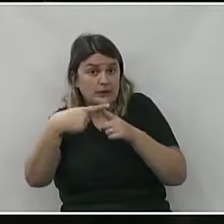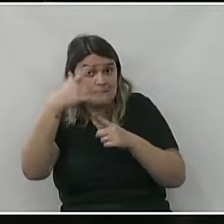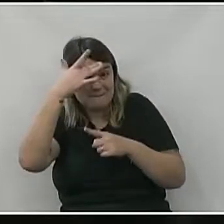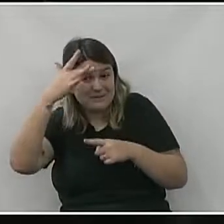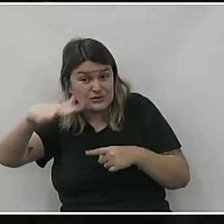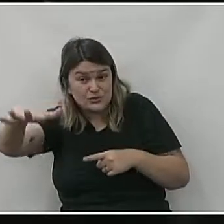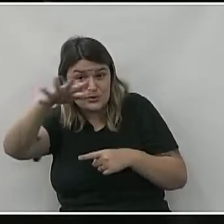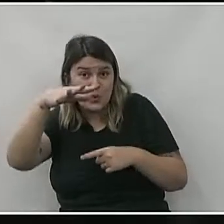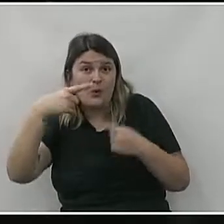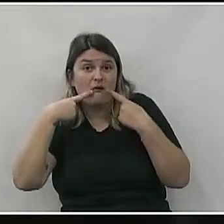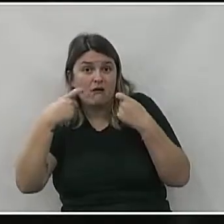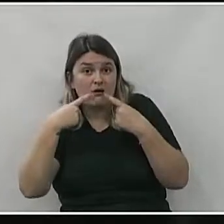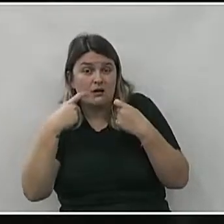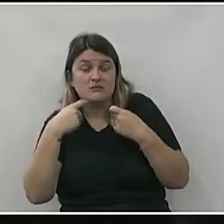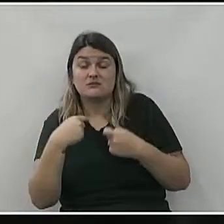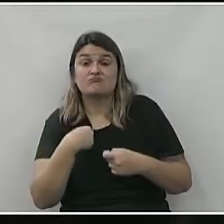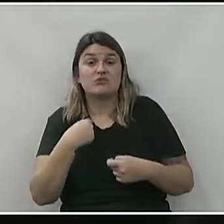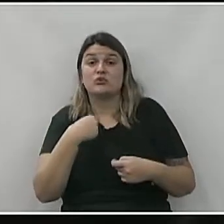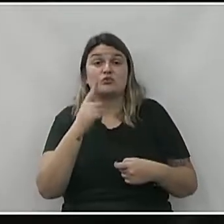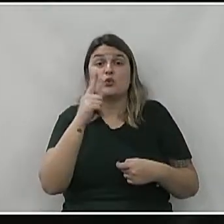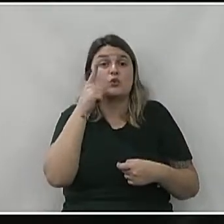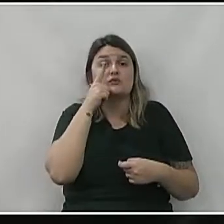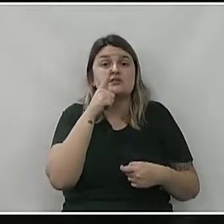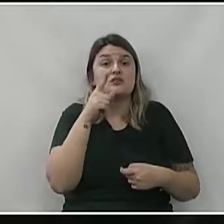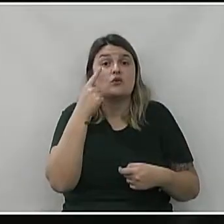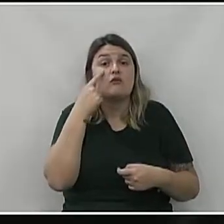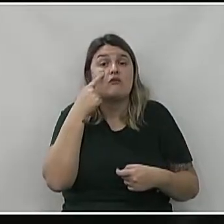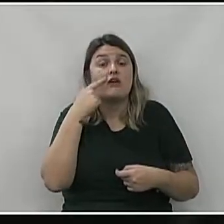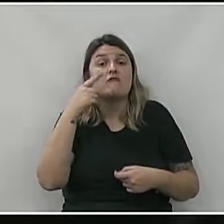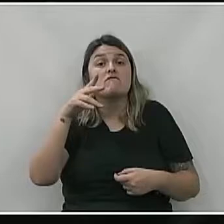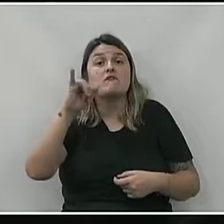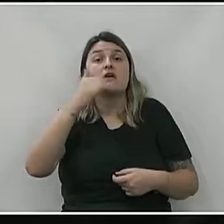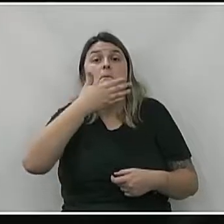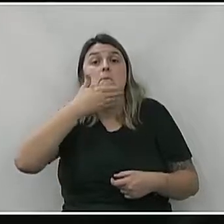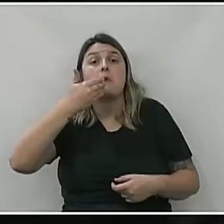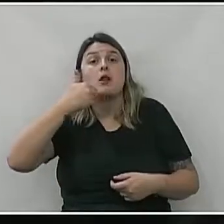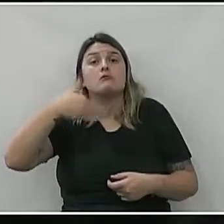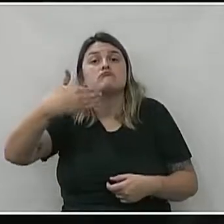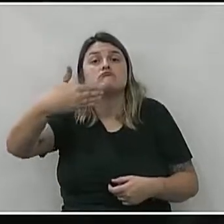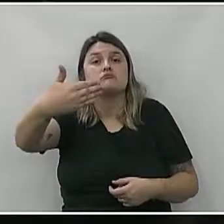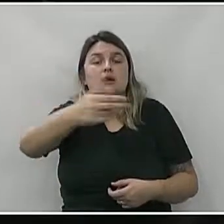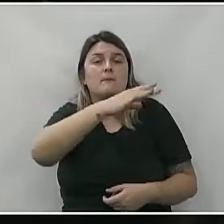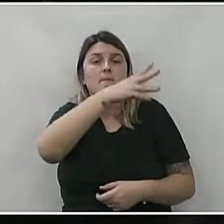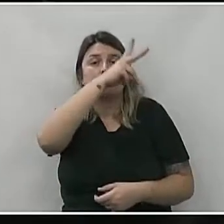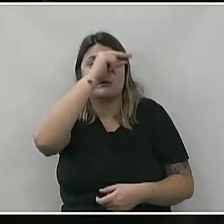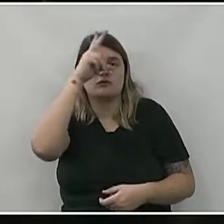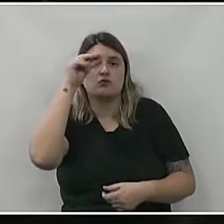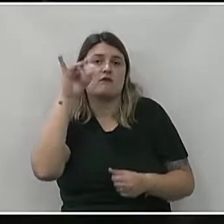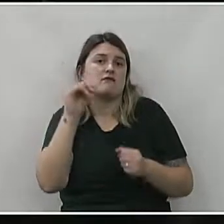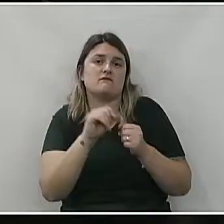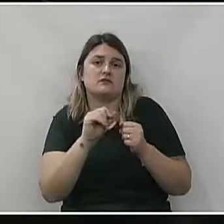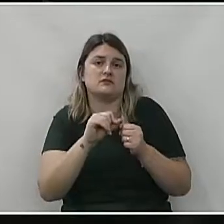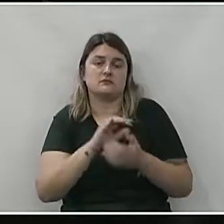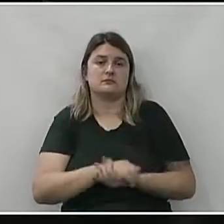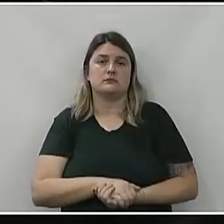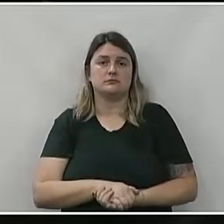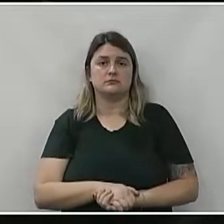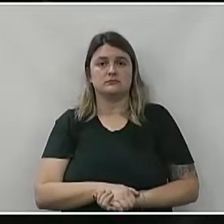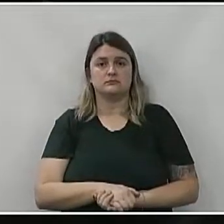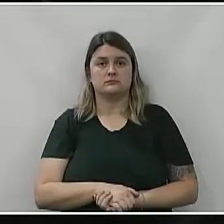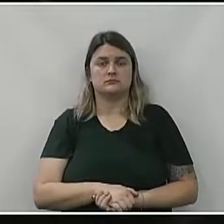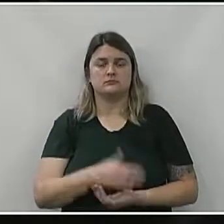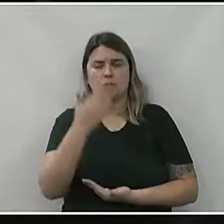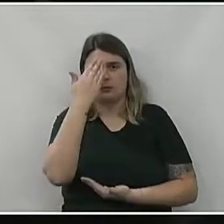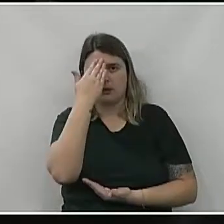ruas, e eu não consigo ver melhora a curto prazo que essa prefeitura execute esse